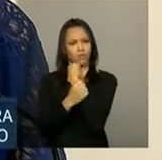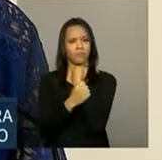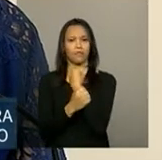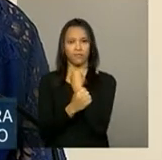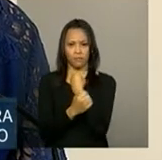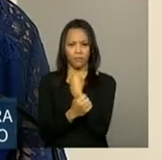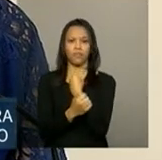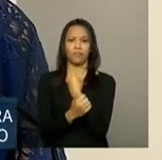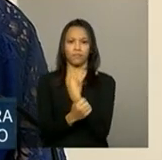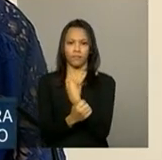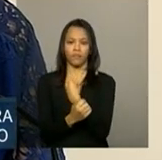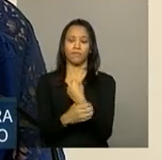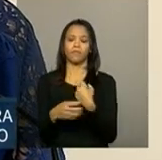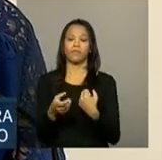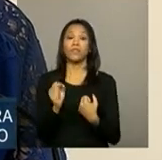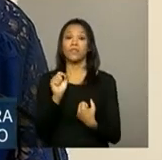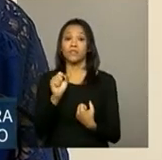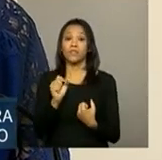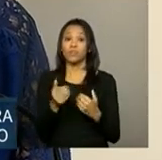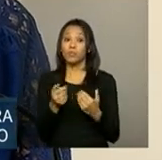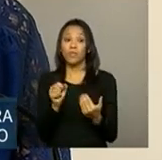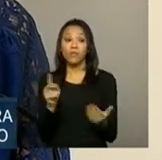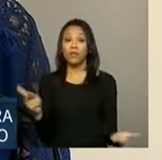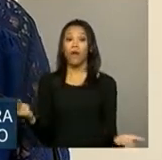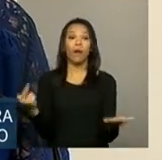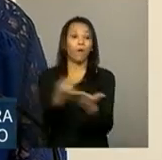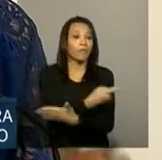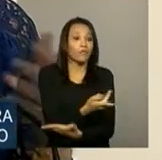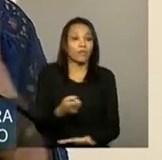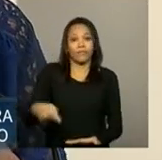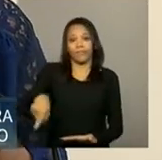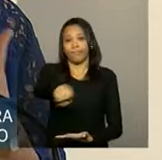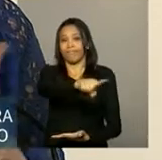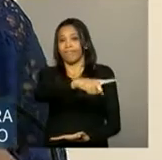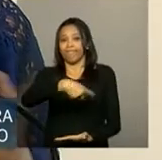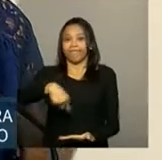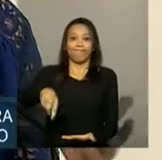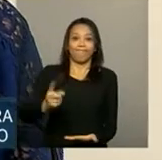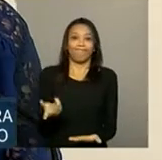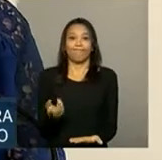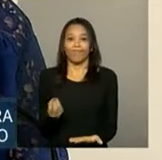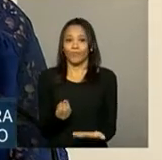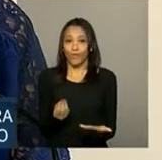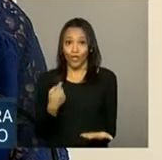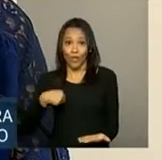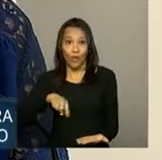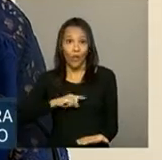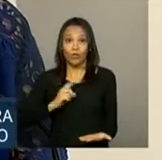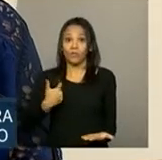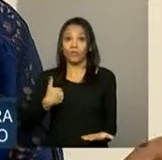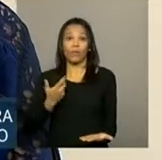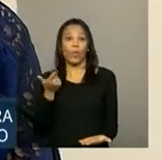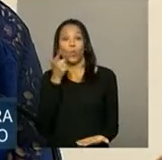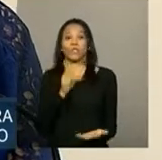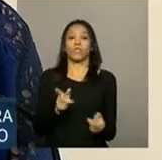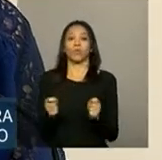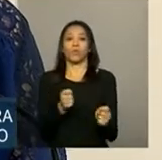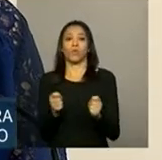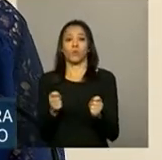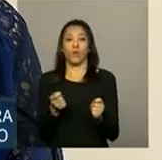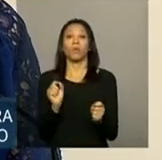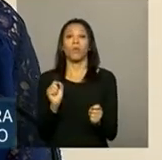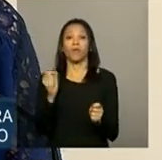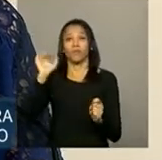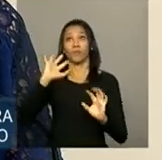situação de segurança diante do fato de que alguma coisa que nós não controlarmos o que é o clima